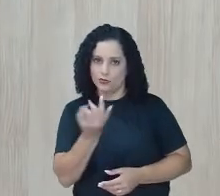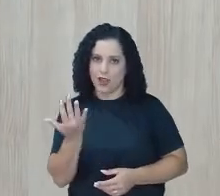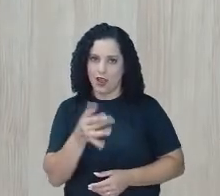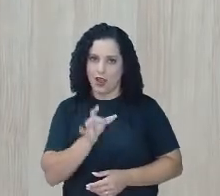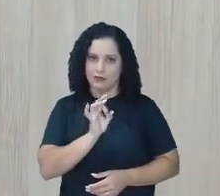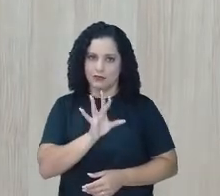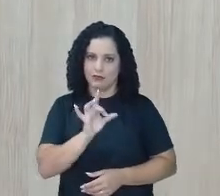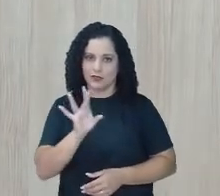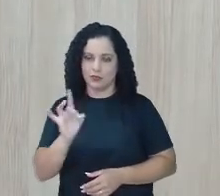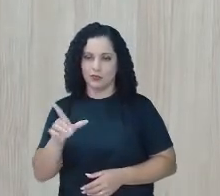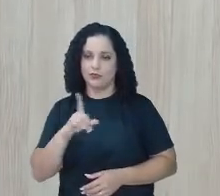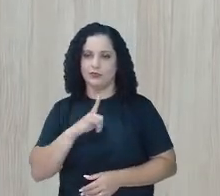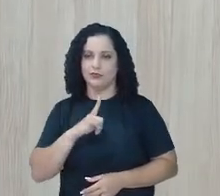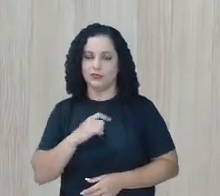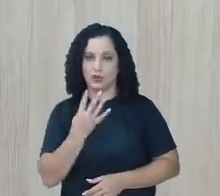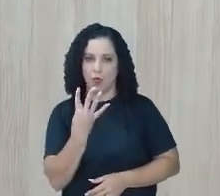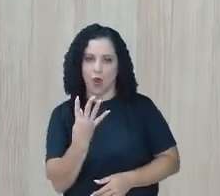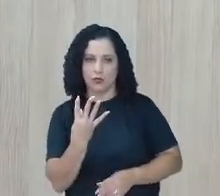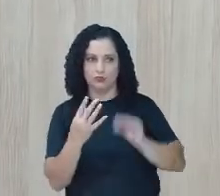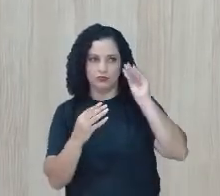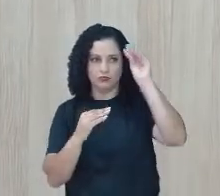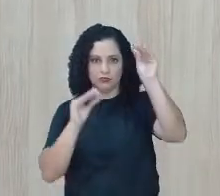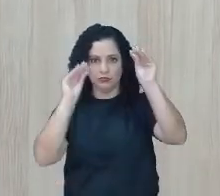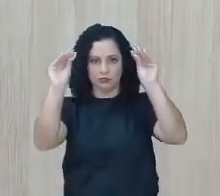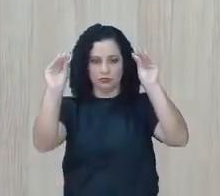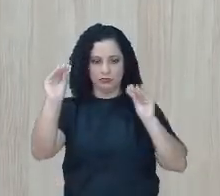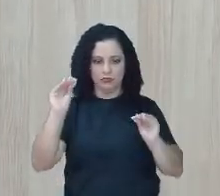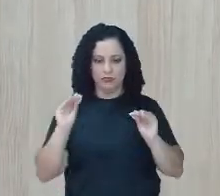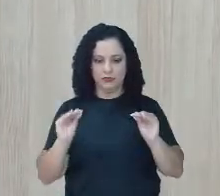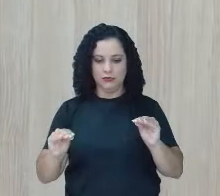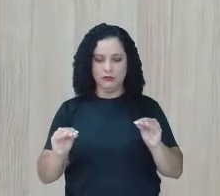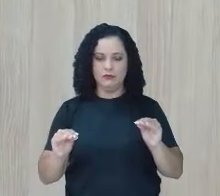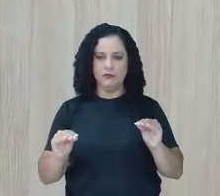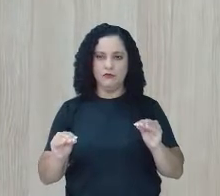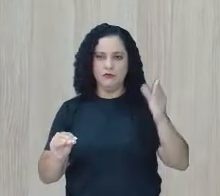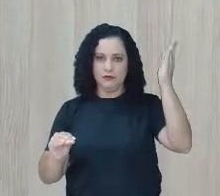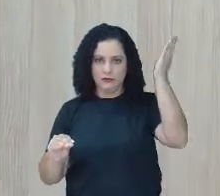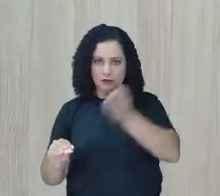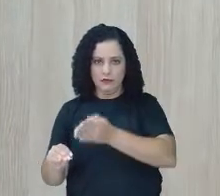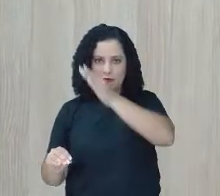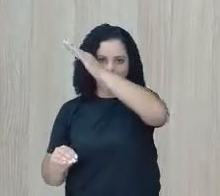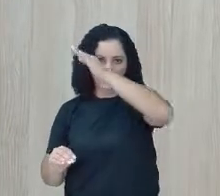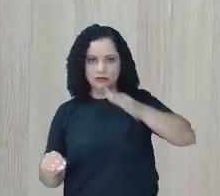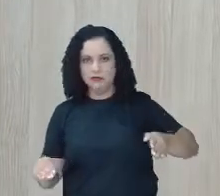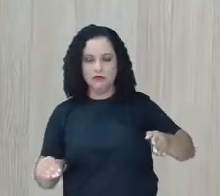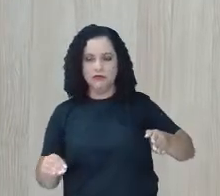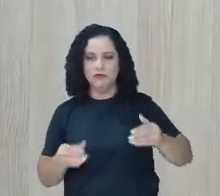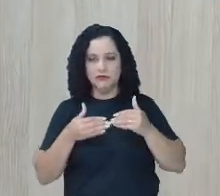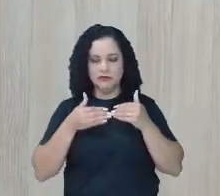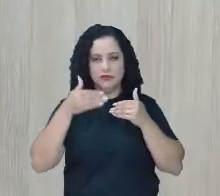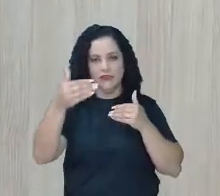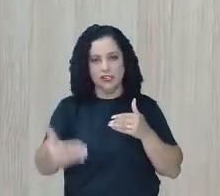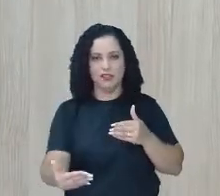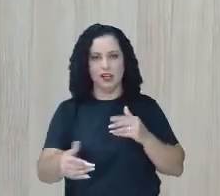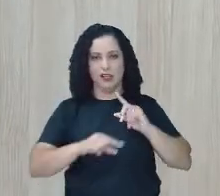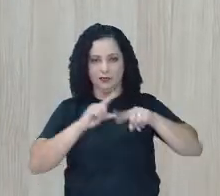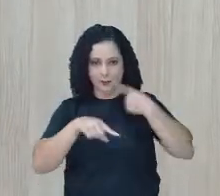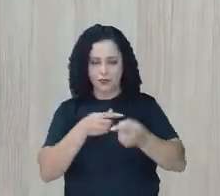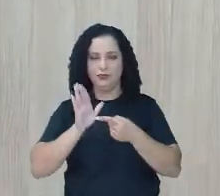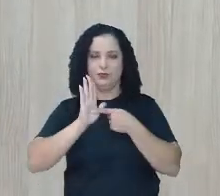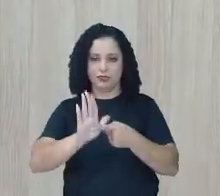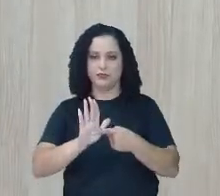gente ia ter 4 diagonais, mas não vale, né? Então, a gente vai ter que dividir por 2. Eu estou avançando porque a gente vai ver isso em outro exemplo,